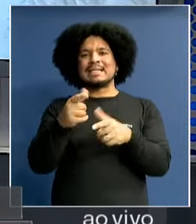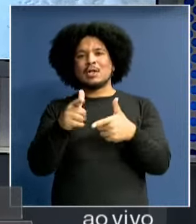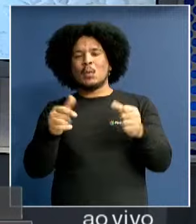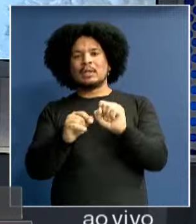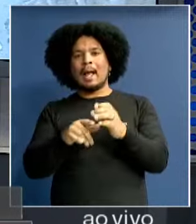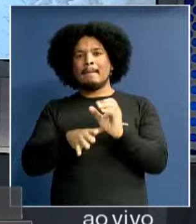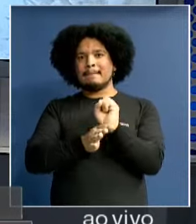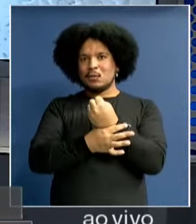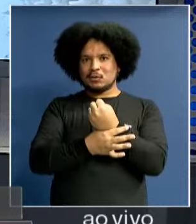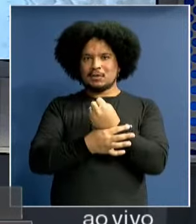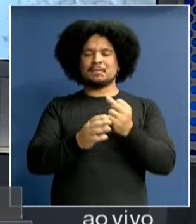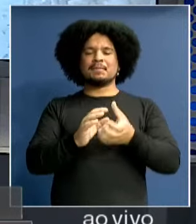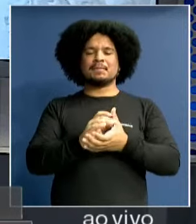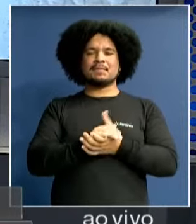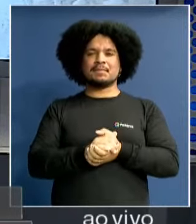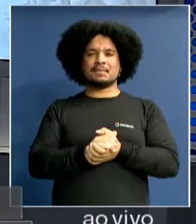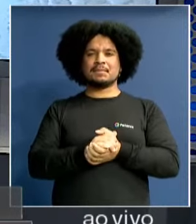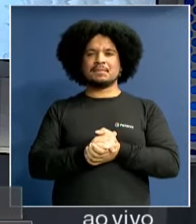favor, hein?